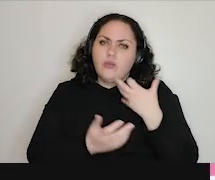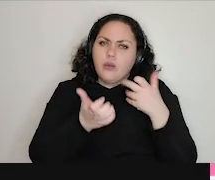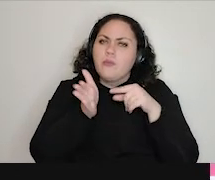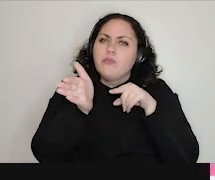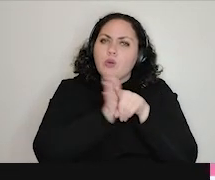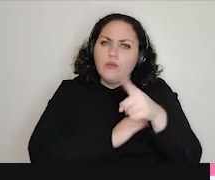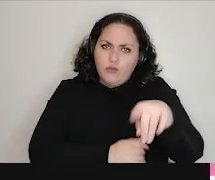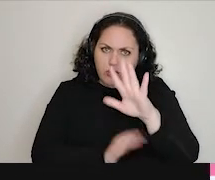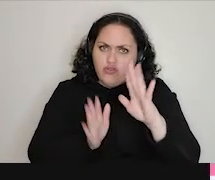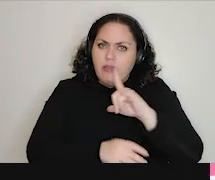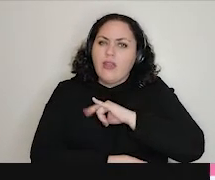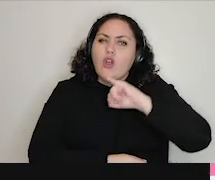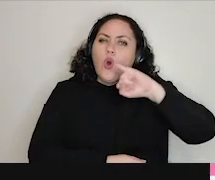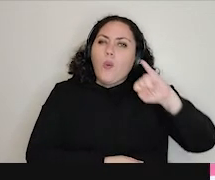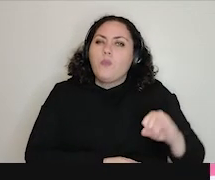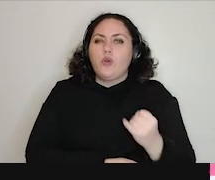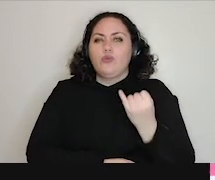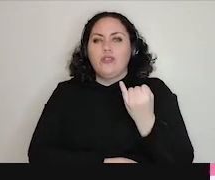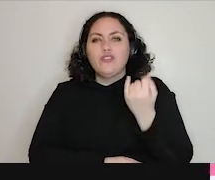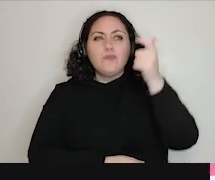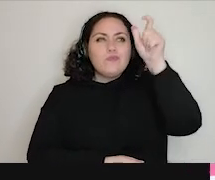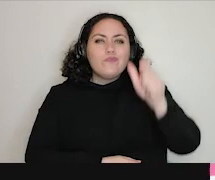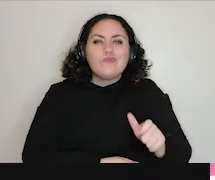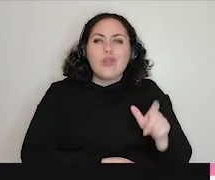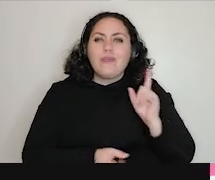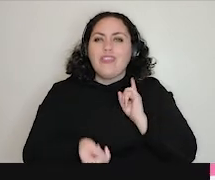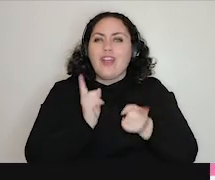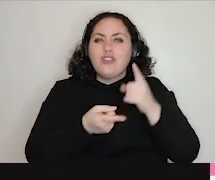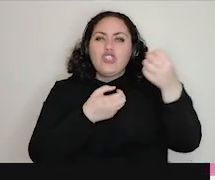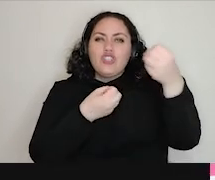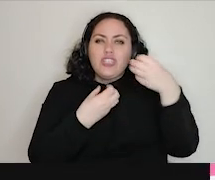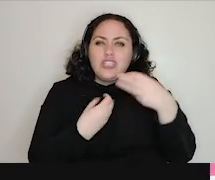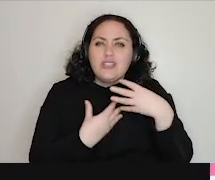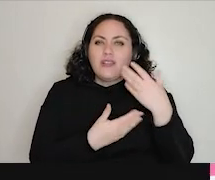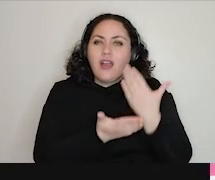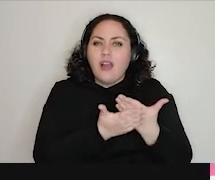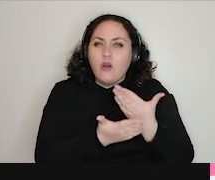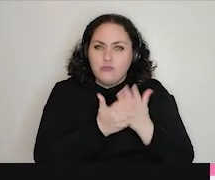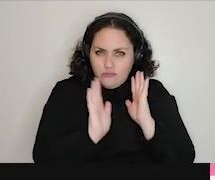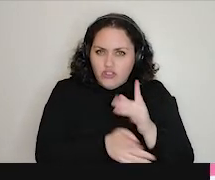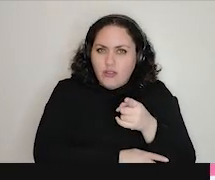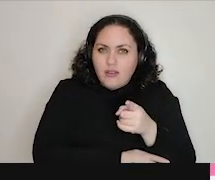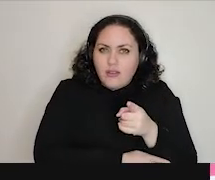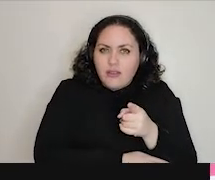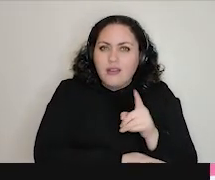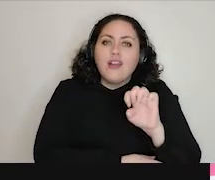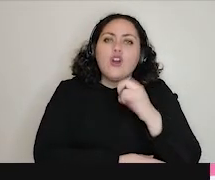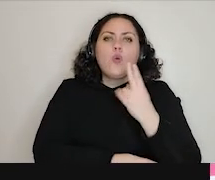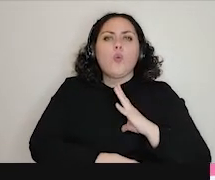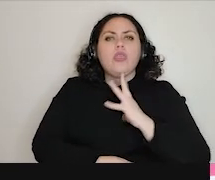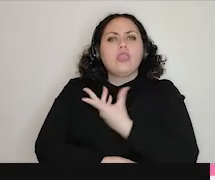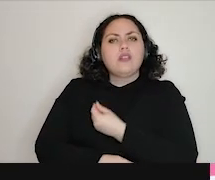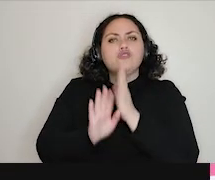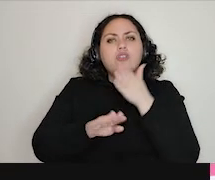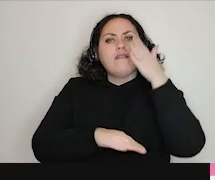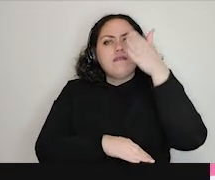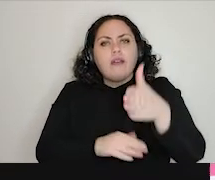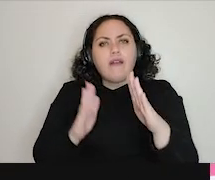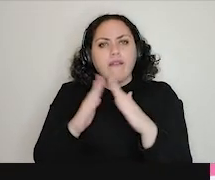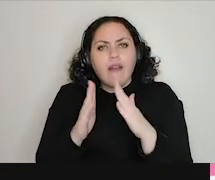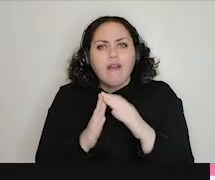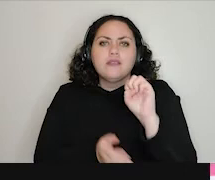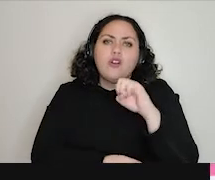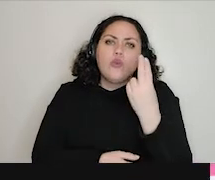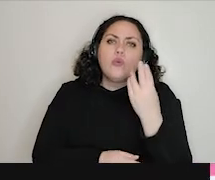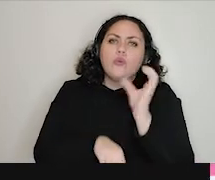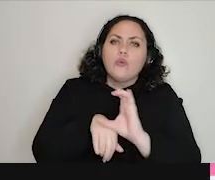a oportunidade de ter uma aula dada por uma travesti? Quantas pessoas trans já foram na casa de vocês ou tem no seu